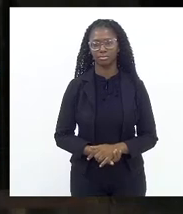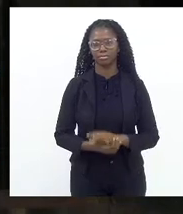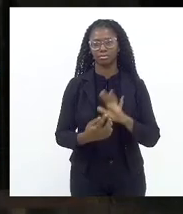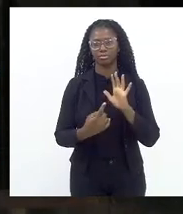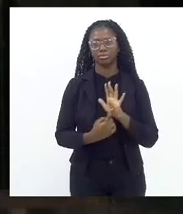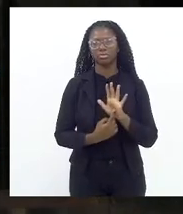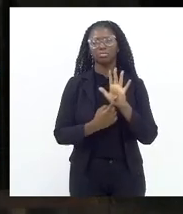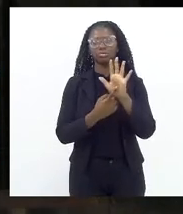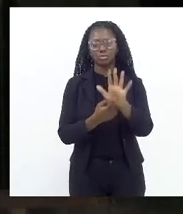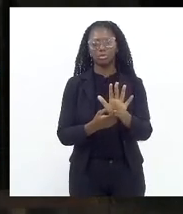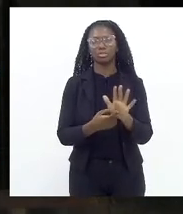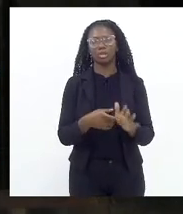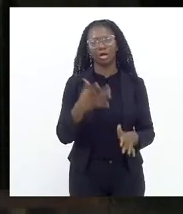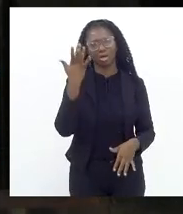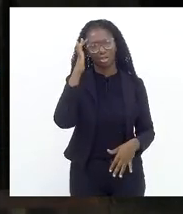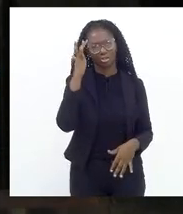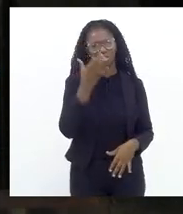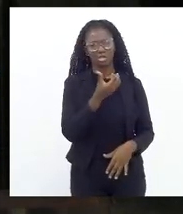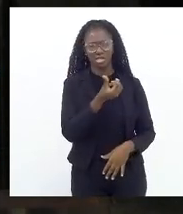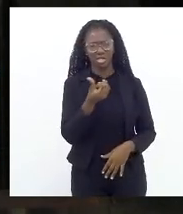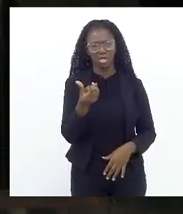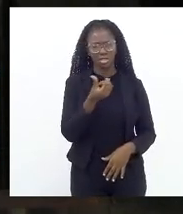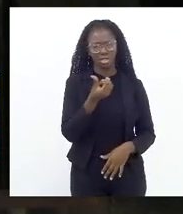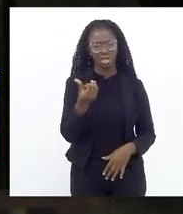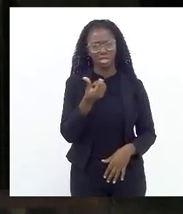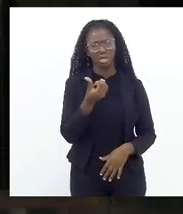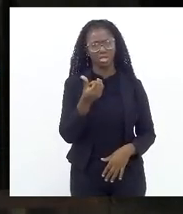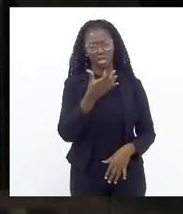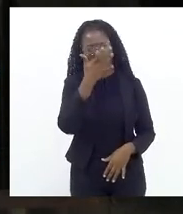66, salvo engano, pessoas